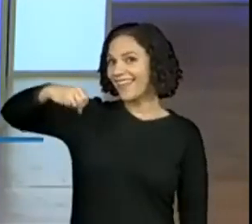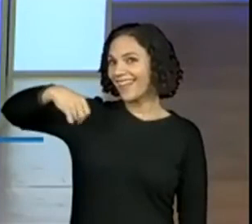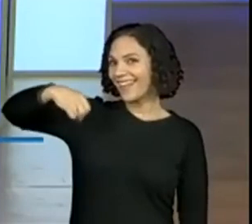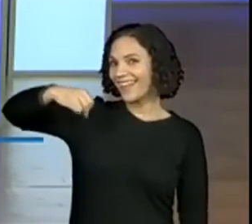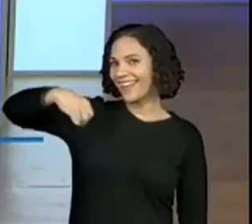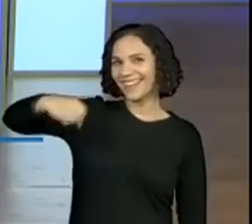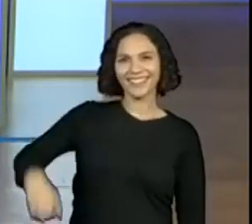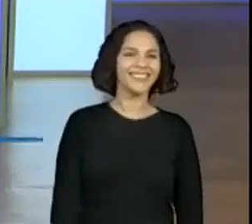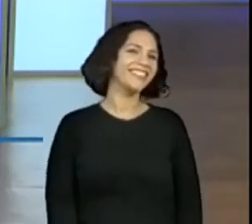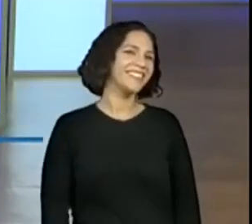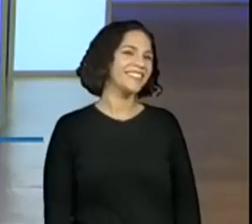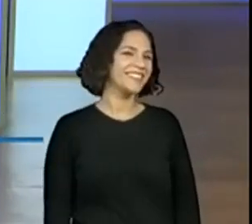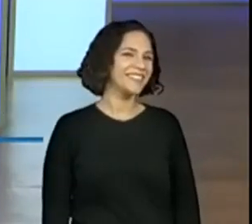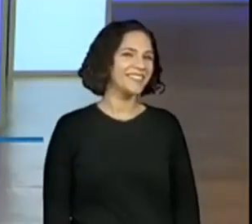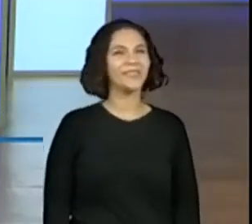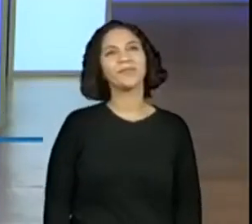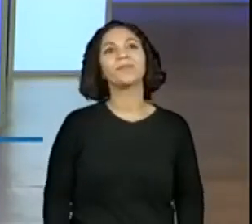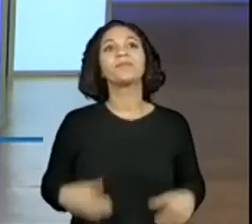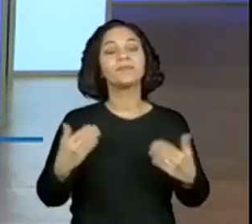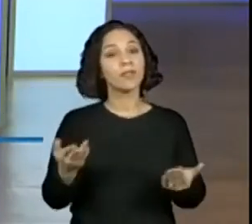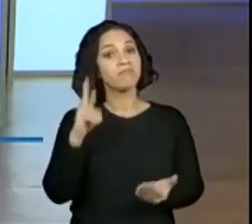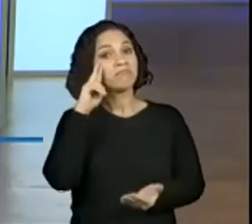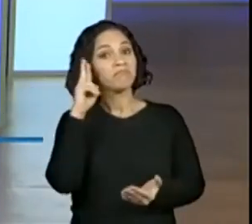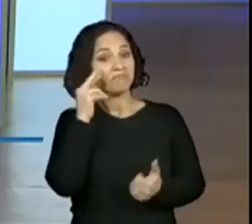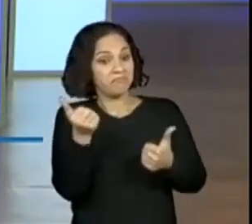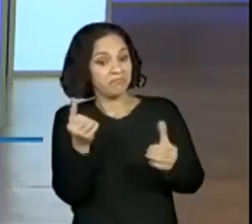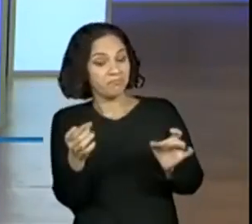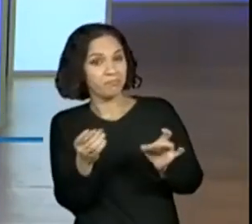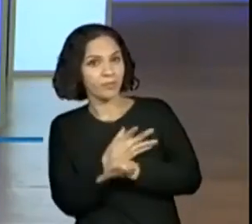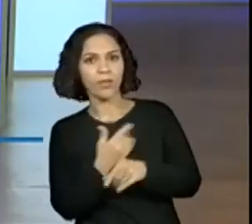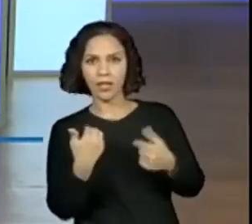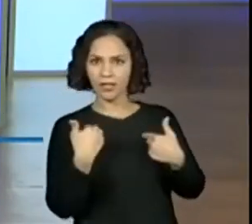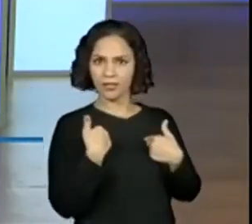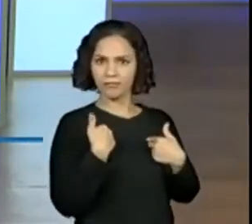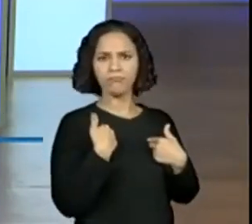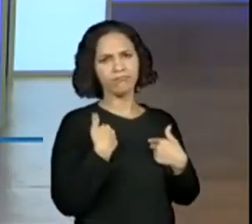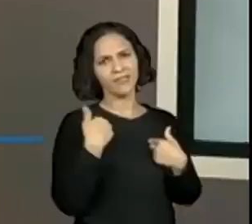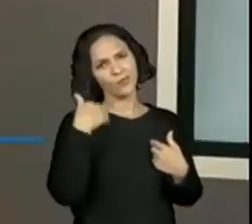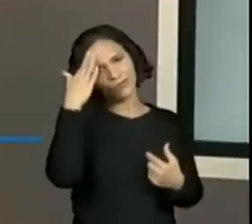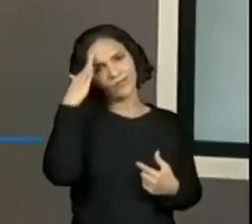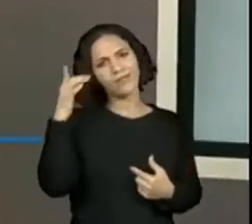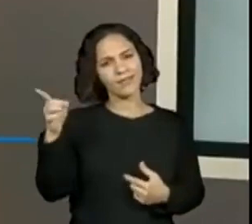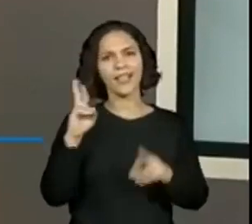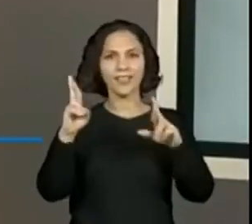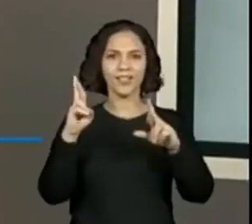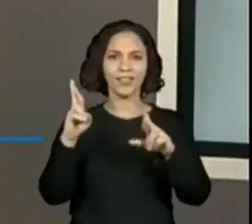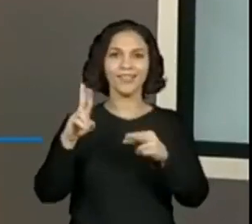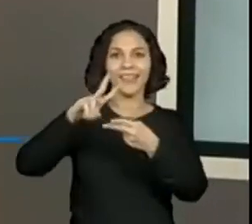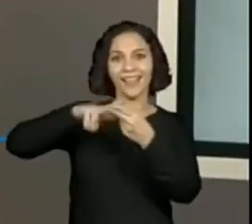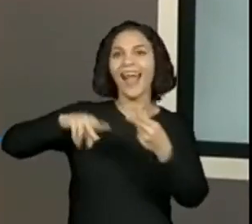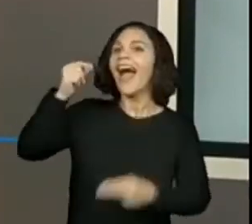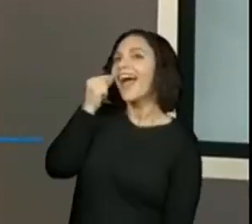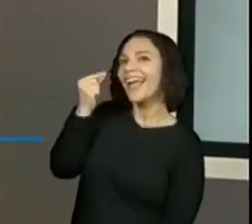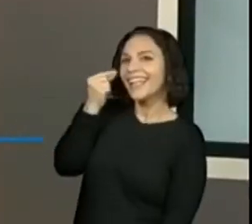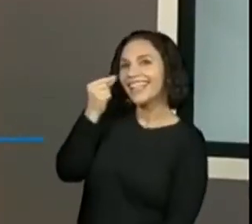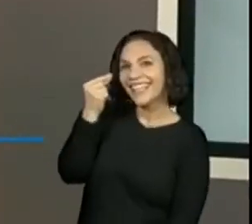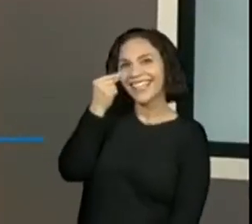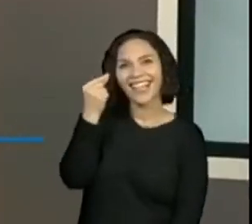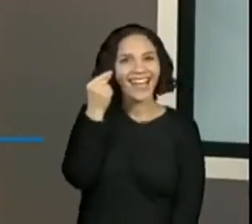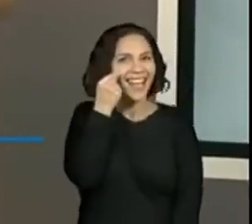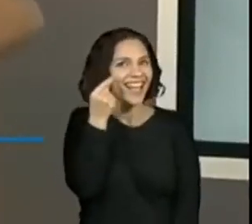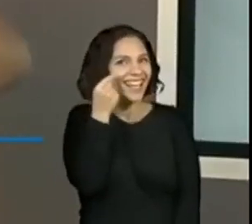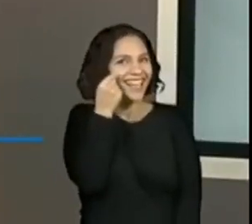Raíssa se então já cá está preparada e eu sei que a Raíssa está torcendo para mim